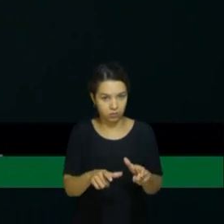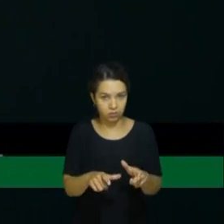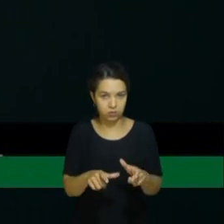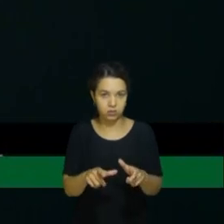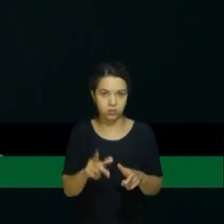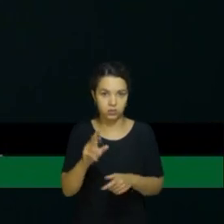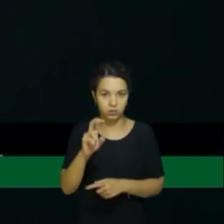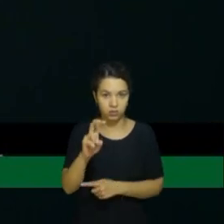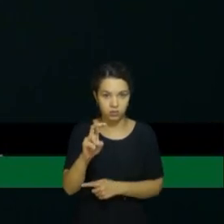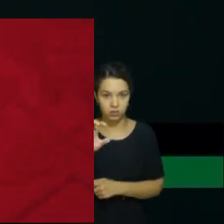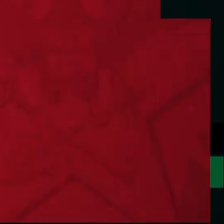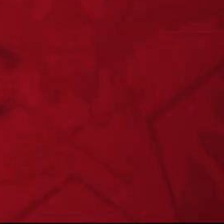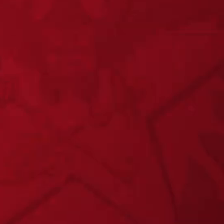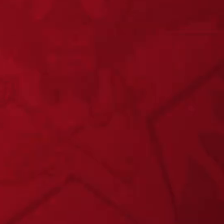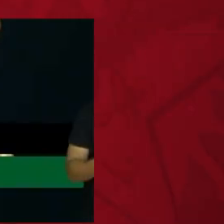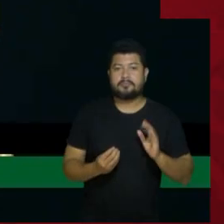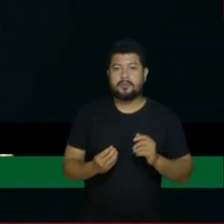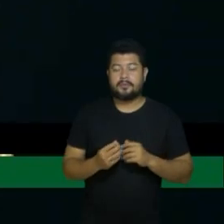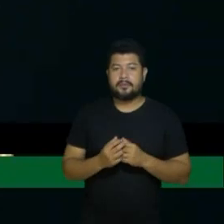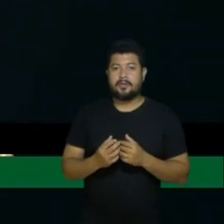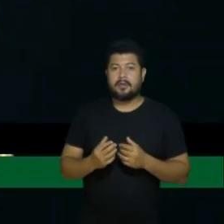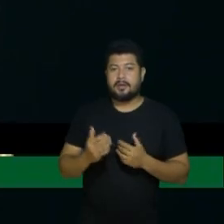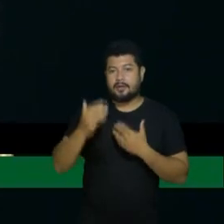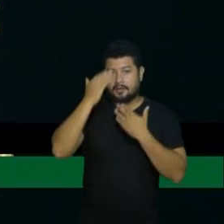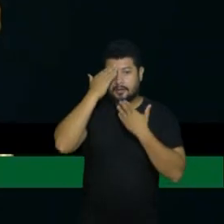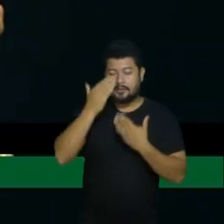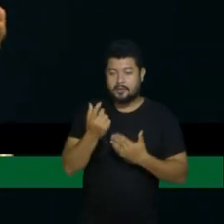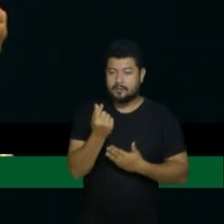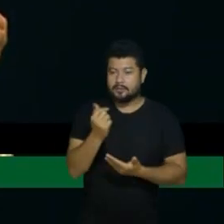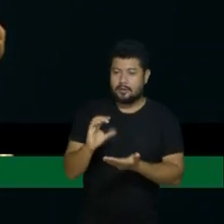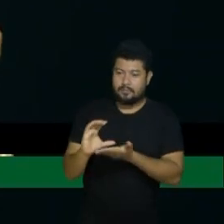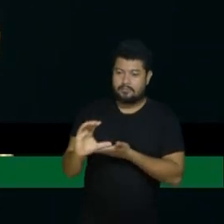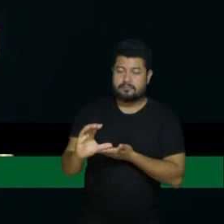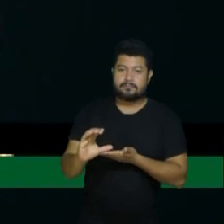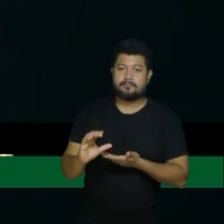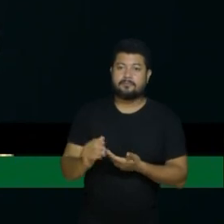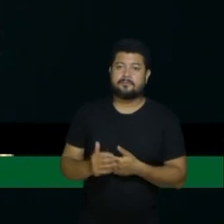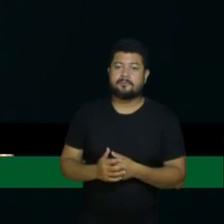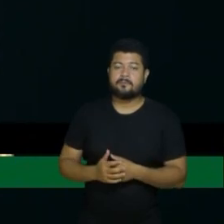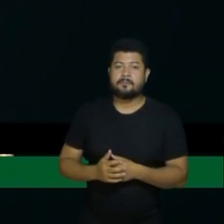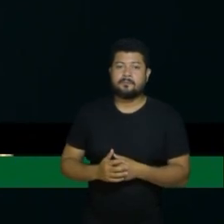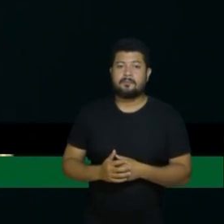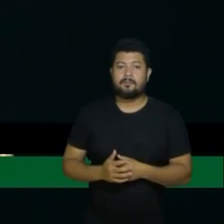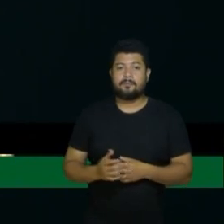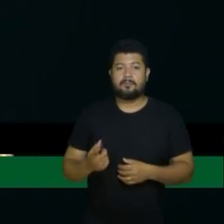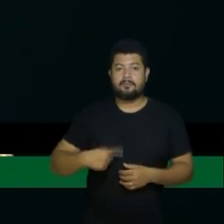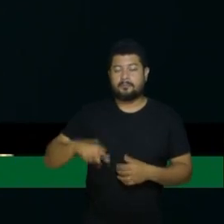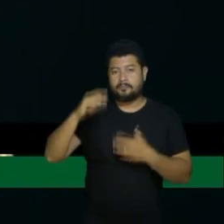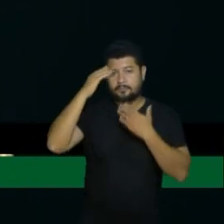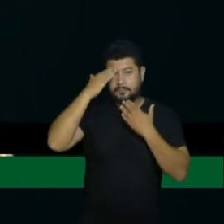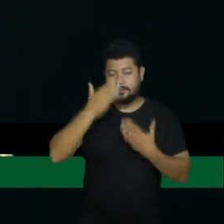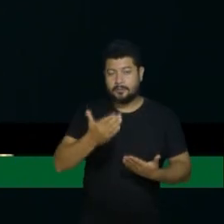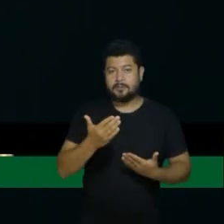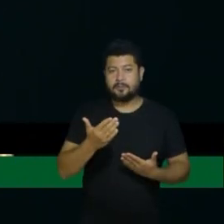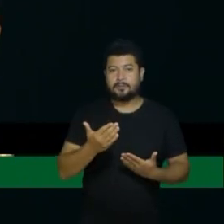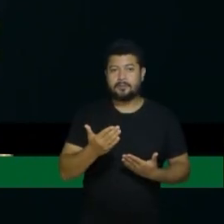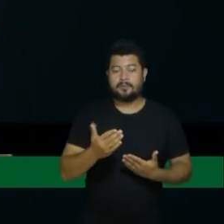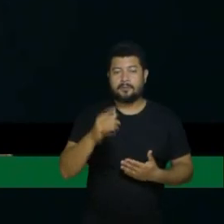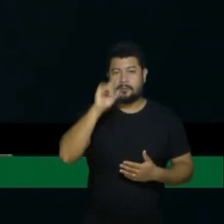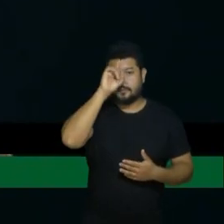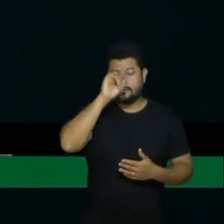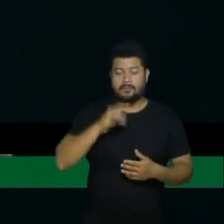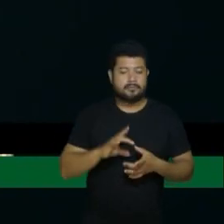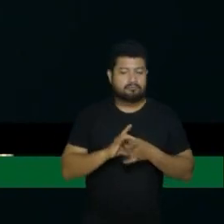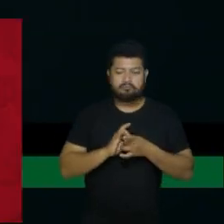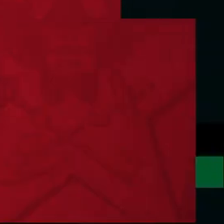500 metros quadrados. Já o deputado Edilson Massoco agradeceu a ajuda enviada pelos catarinenses ao Rio Grande do Sul